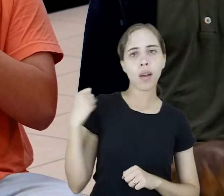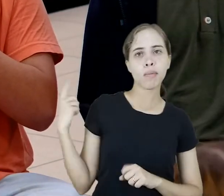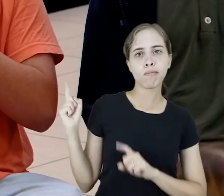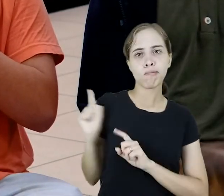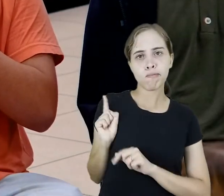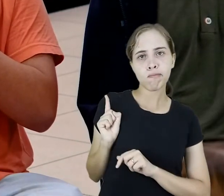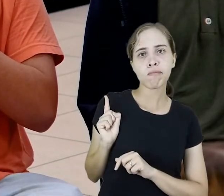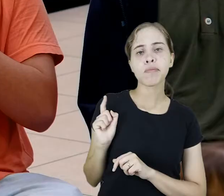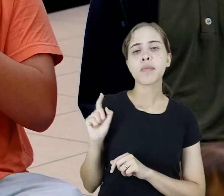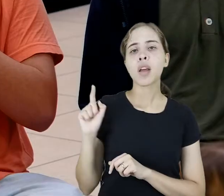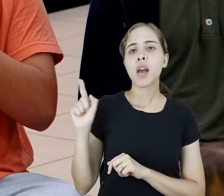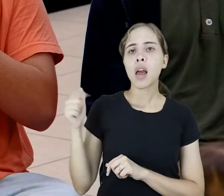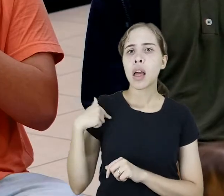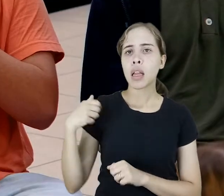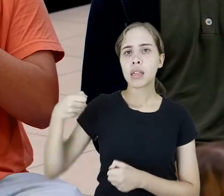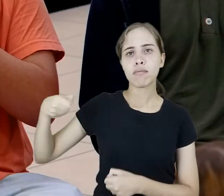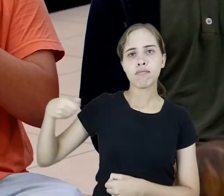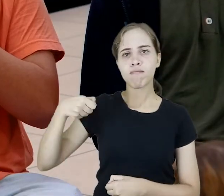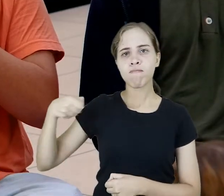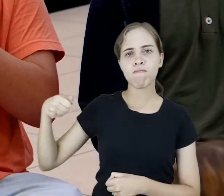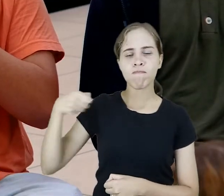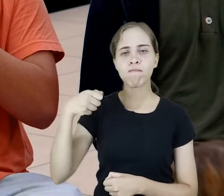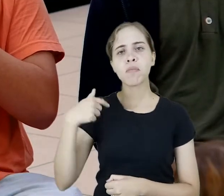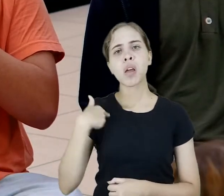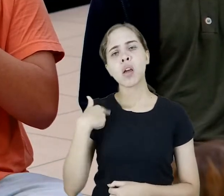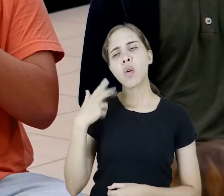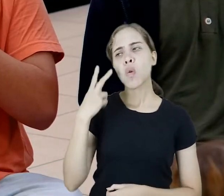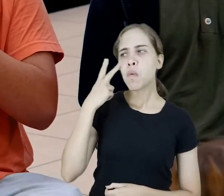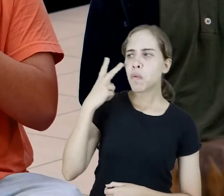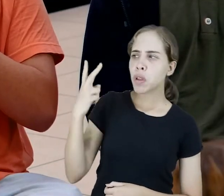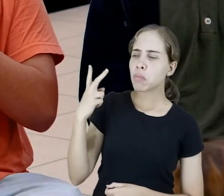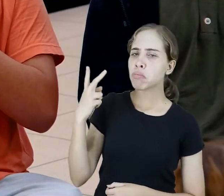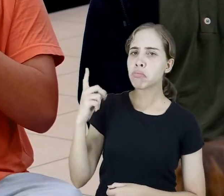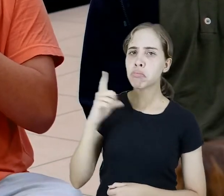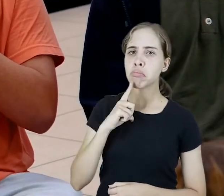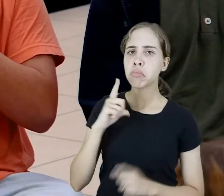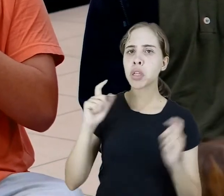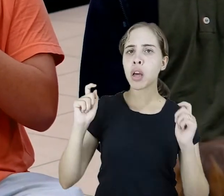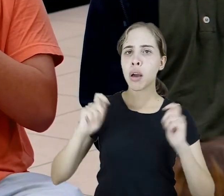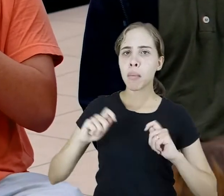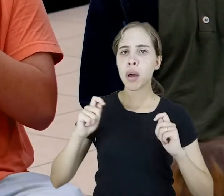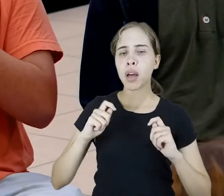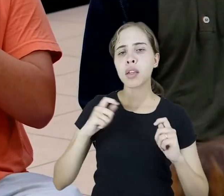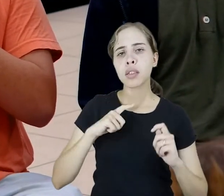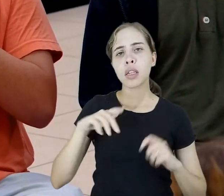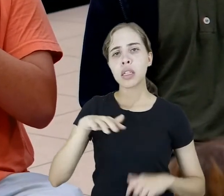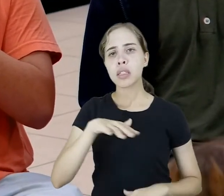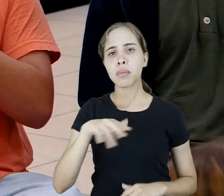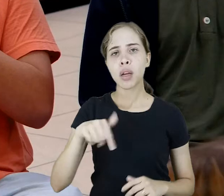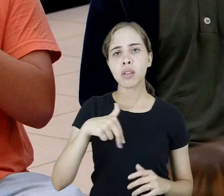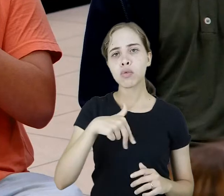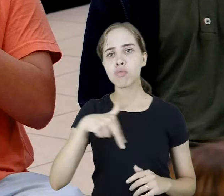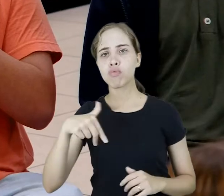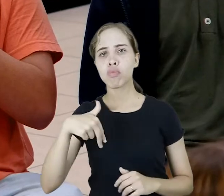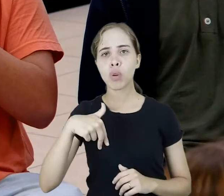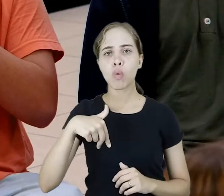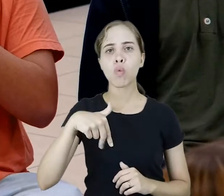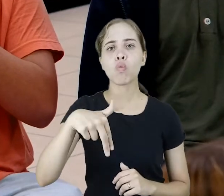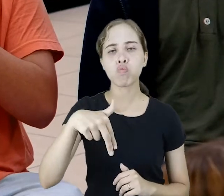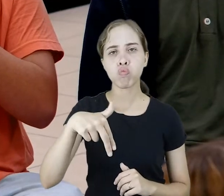a sacola dela estava encostando em mim. Eu vi que eu tinha um espaço para poder me mexer ali, e aí eu fui para